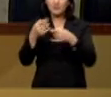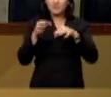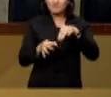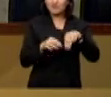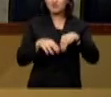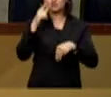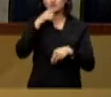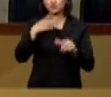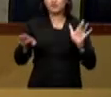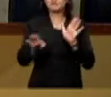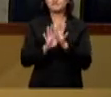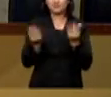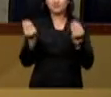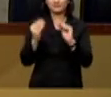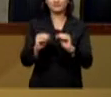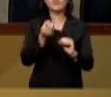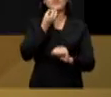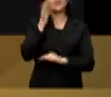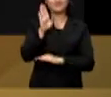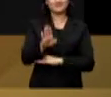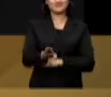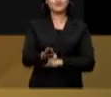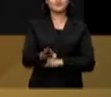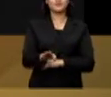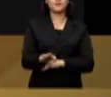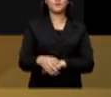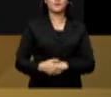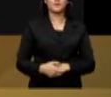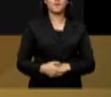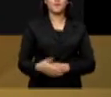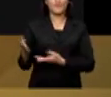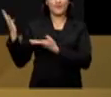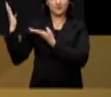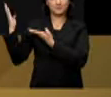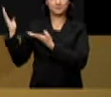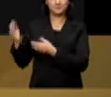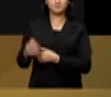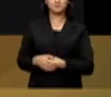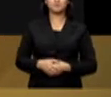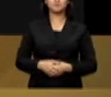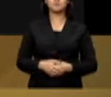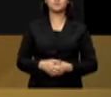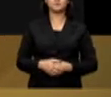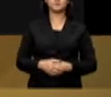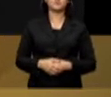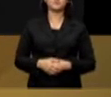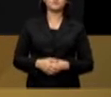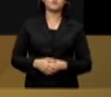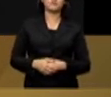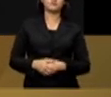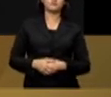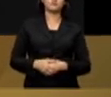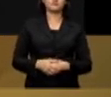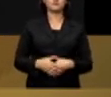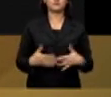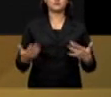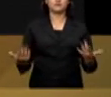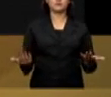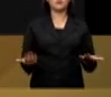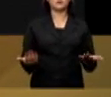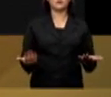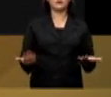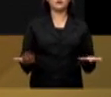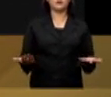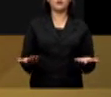tarde. Chegou, agora vejo Vossa Excelência. E passo, então, a palavra à Sua Excelência,